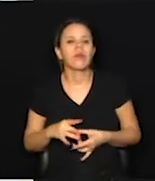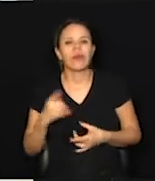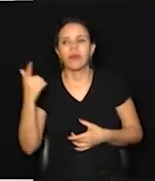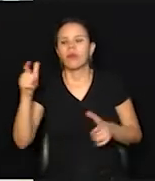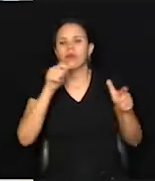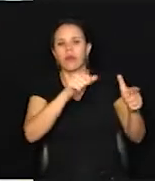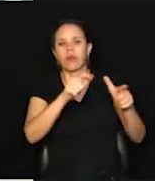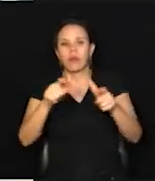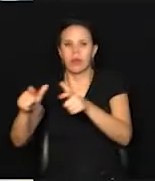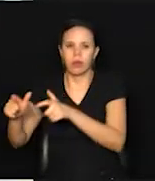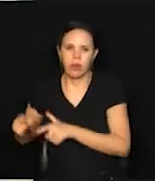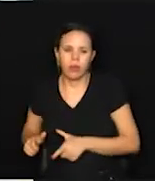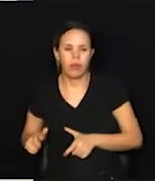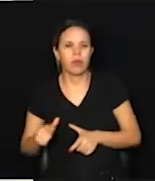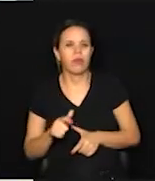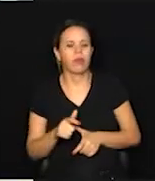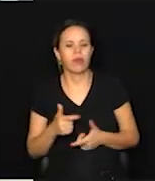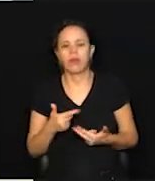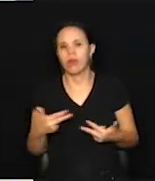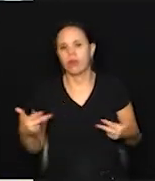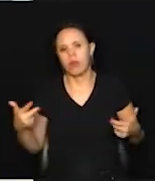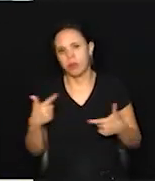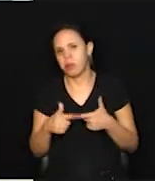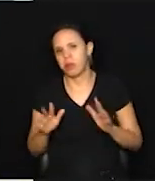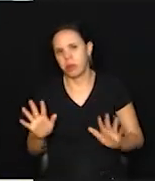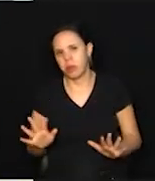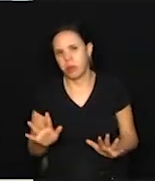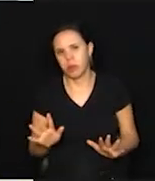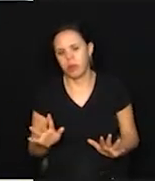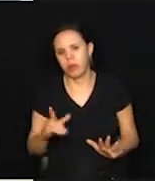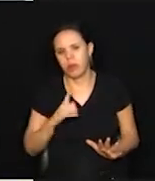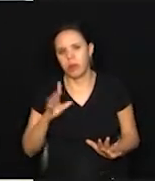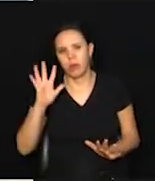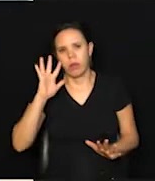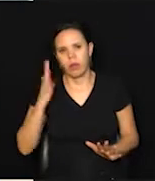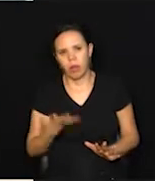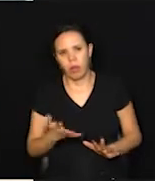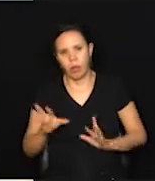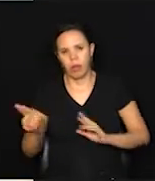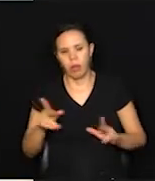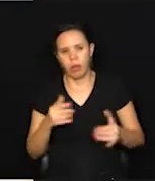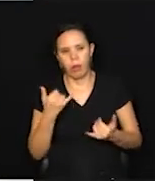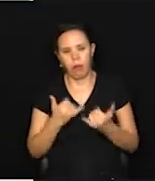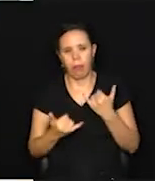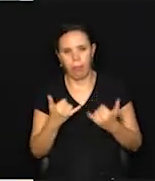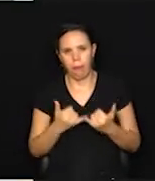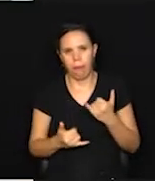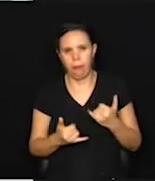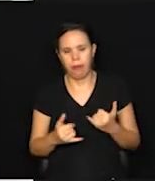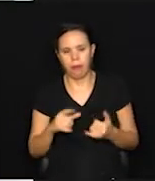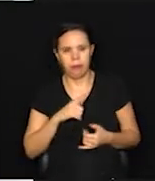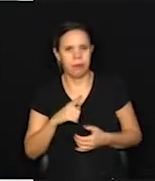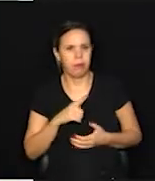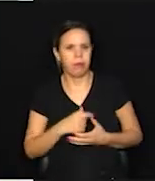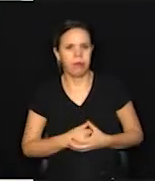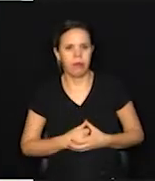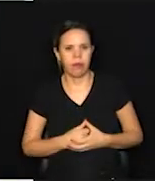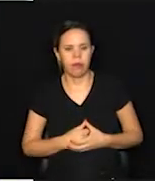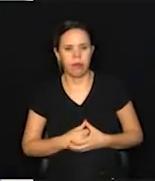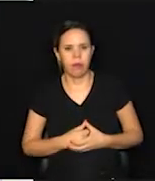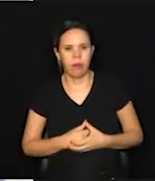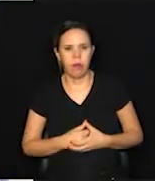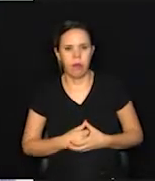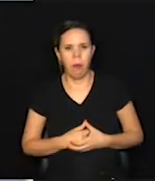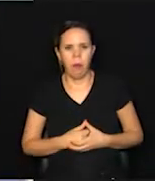lugares, de outras situações, né? E tem que obter resultados similares. Eles têm, inclusive, que ser reprodutíveis em